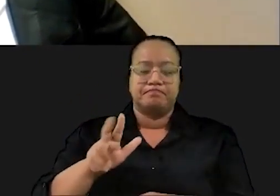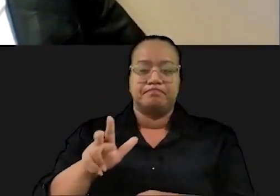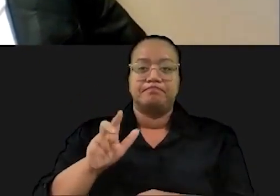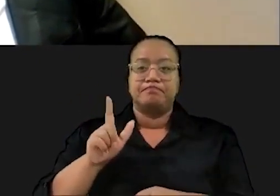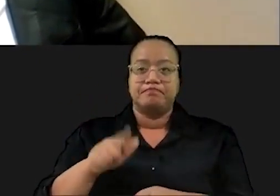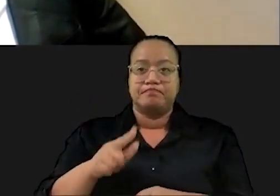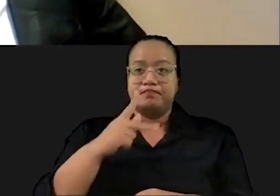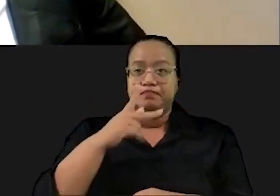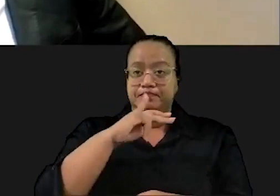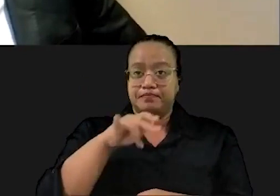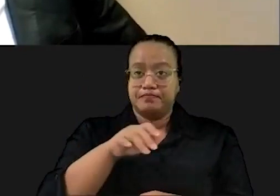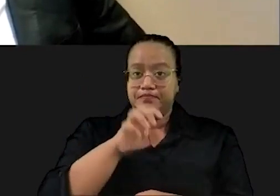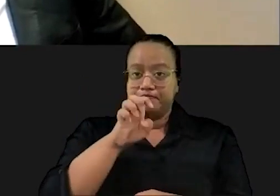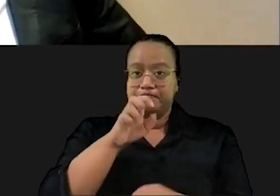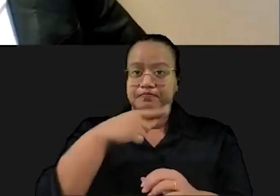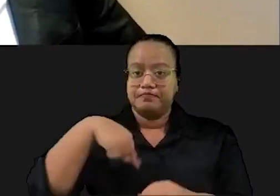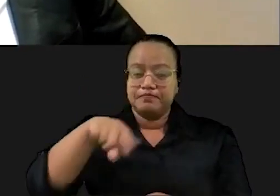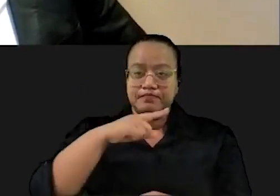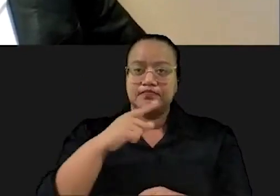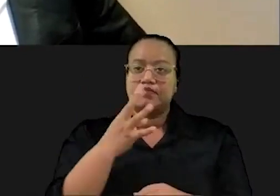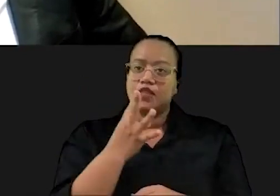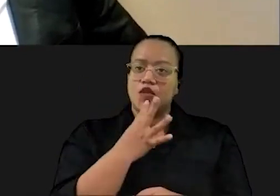Entendemos bem o que nós temos em mãos, né?